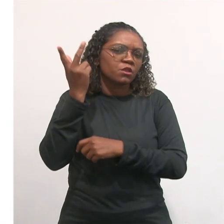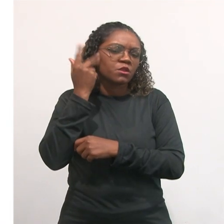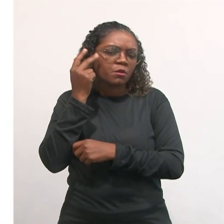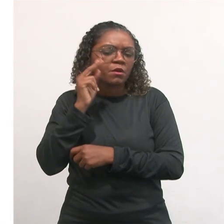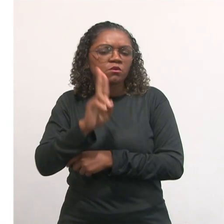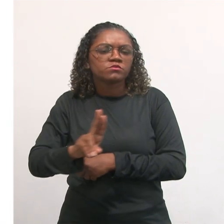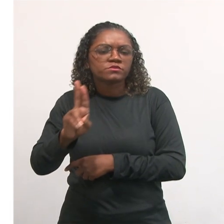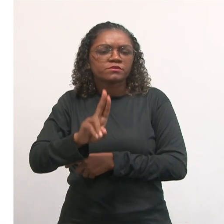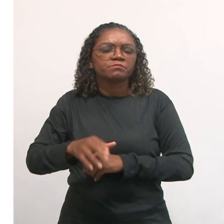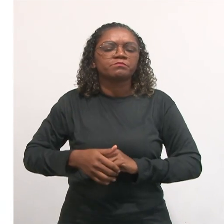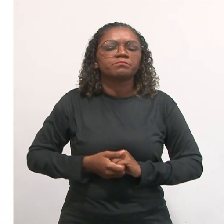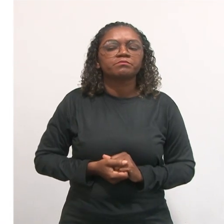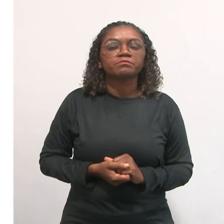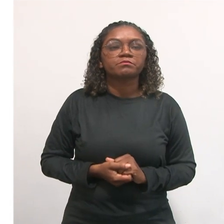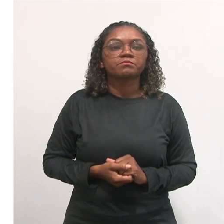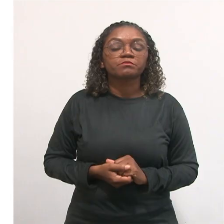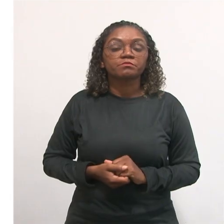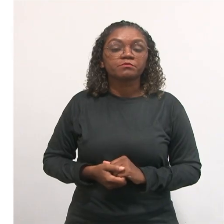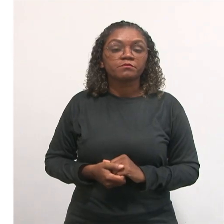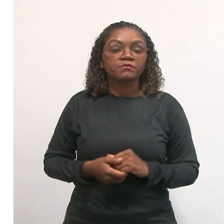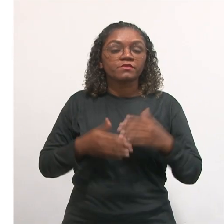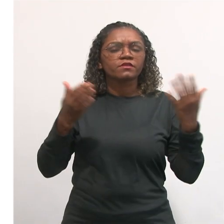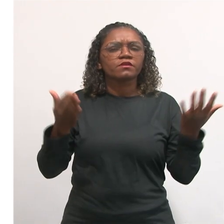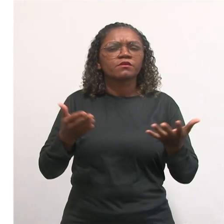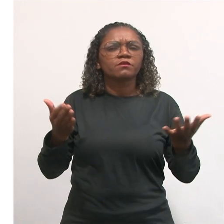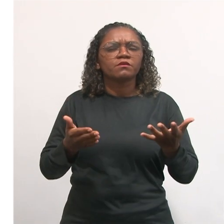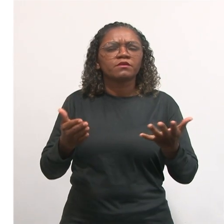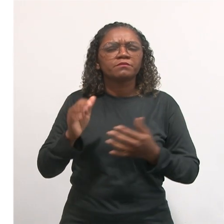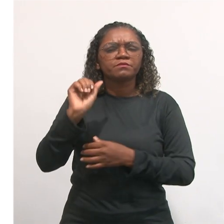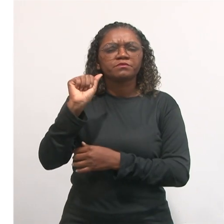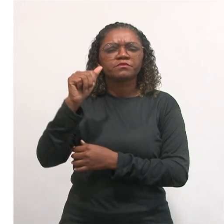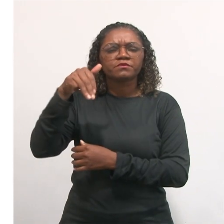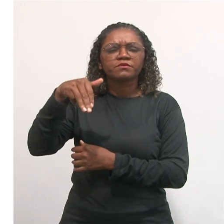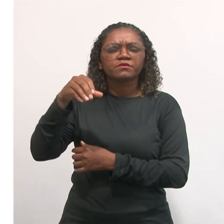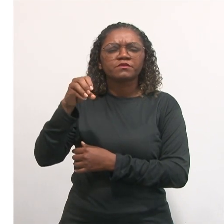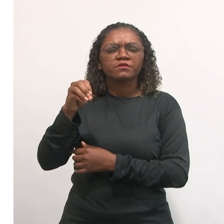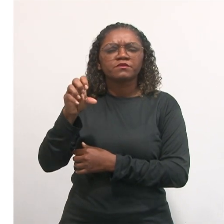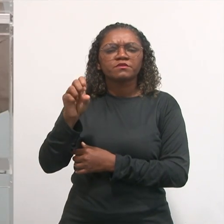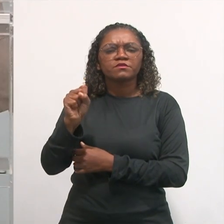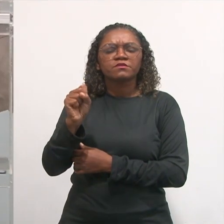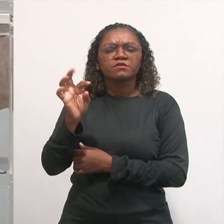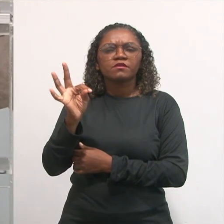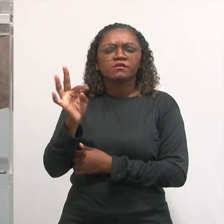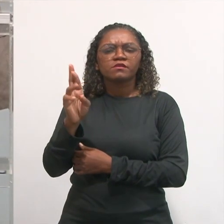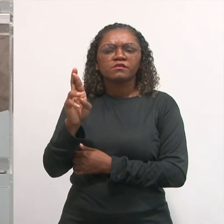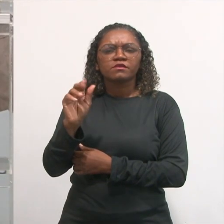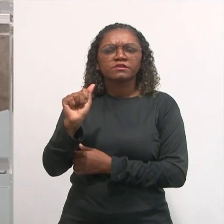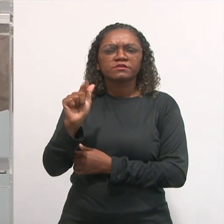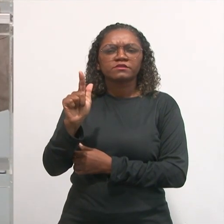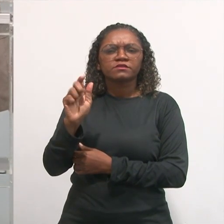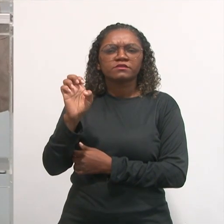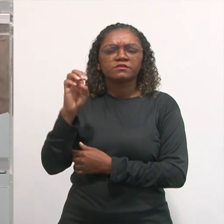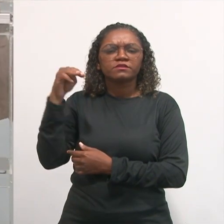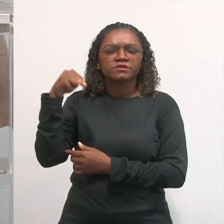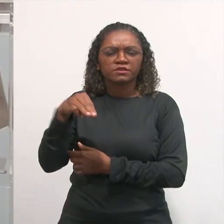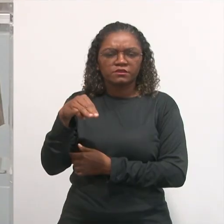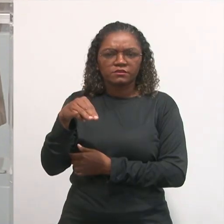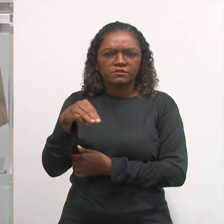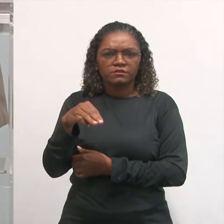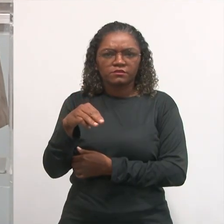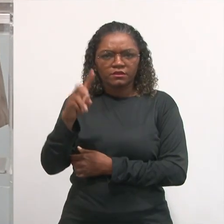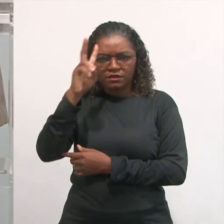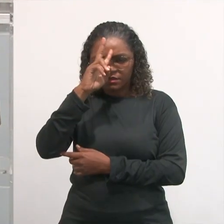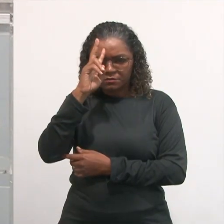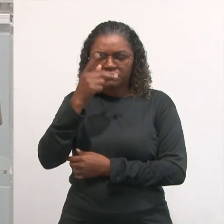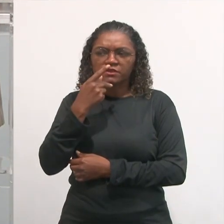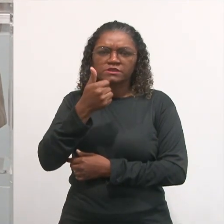nossa disciplina. E essa amostra, né? Essa amostra, por exemplo, esse exemplo nosso aqui desses